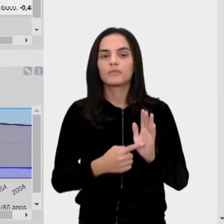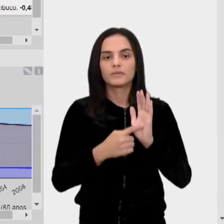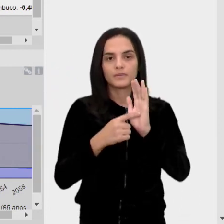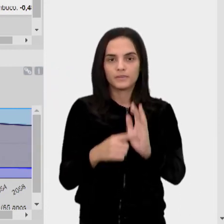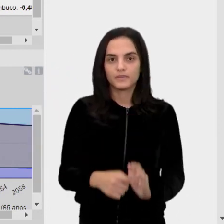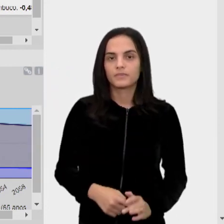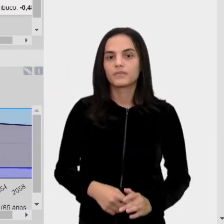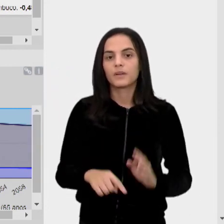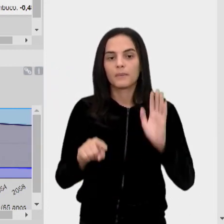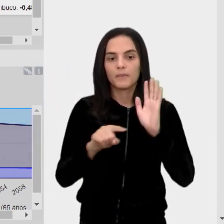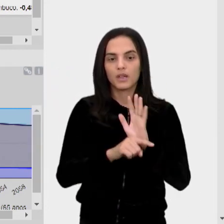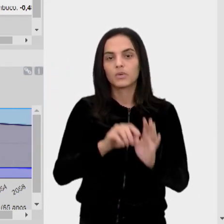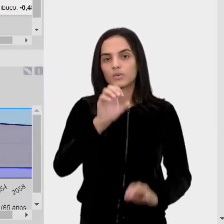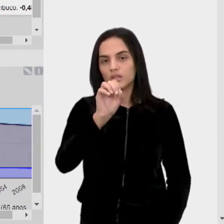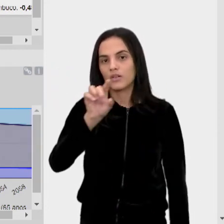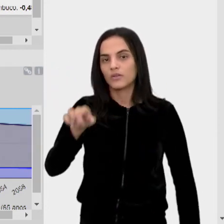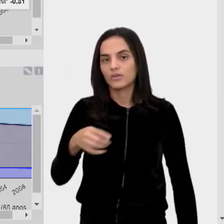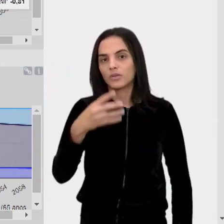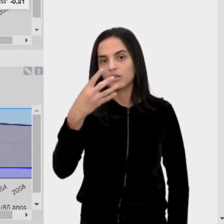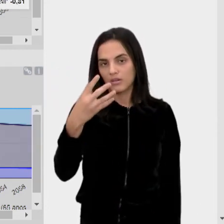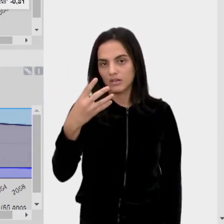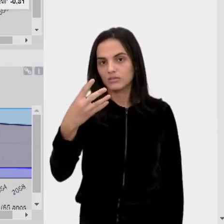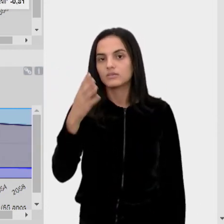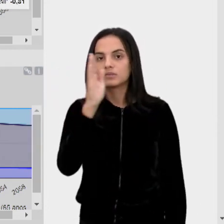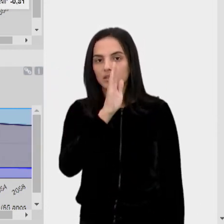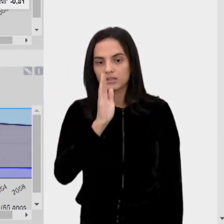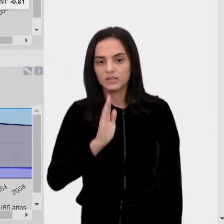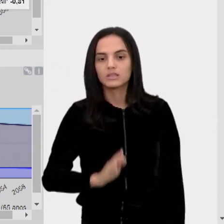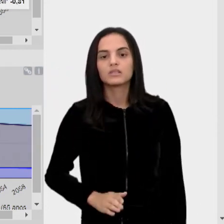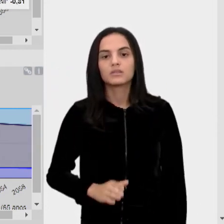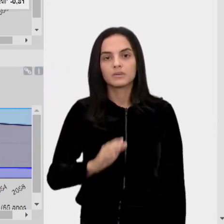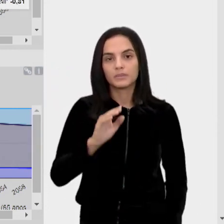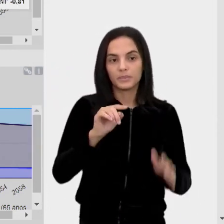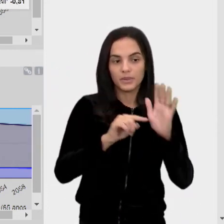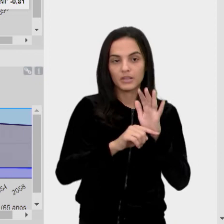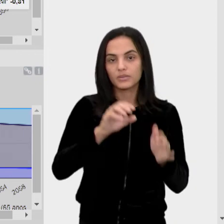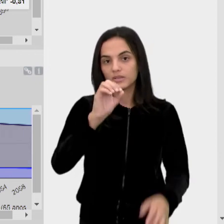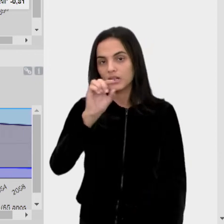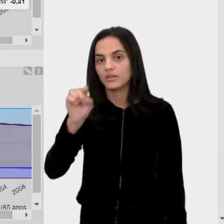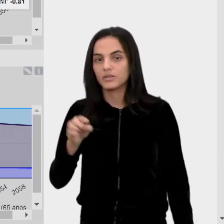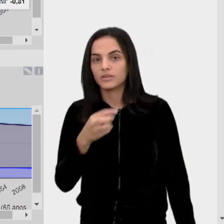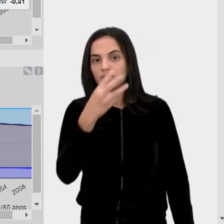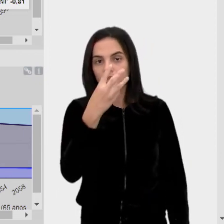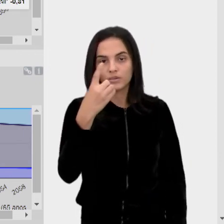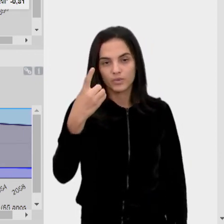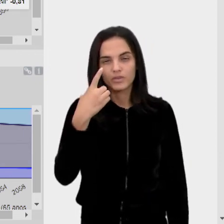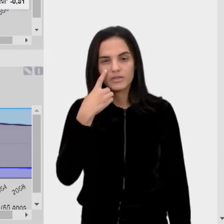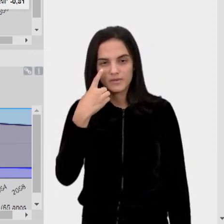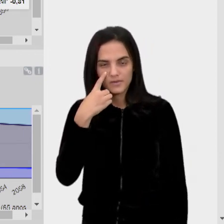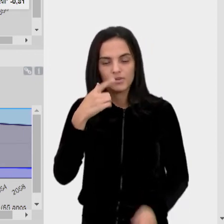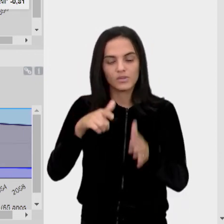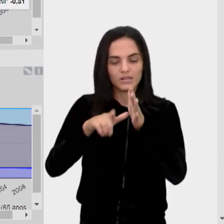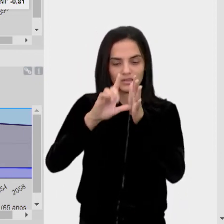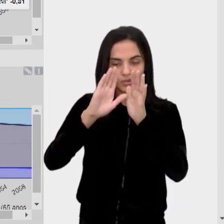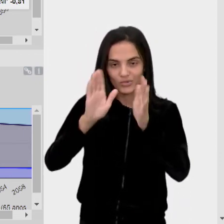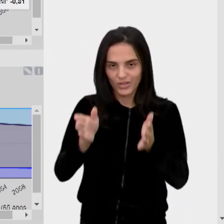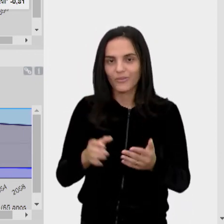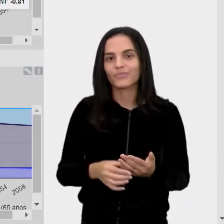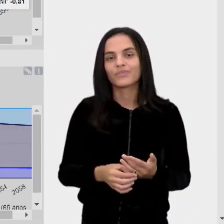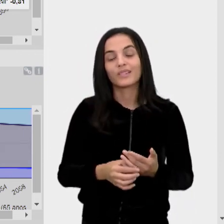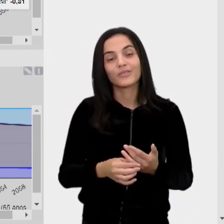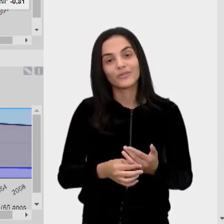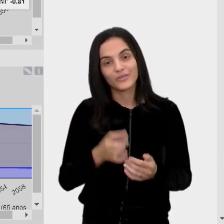sendo menos 0,4, né? E o Brasil lá está em menos 0,31, como a gente viu anteriormente. Então vejam,